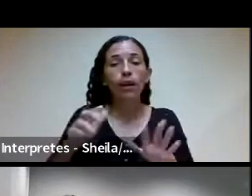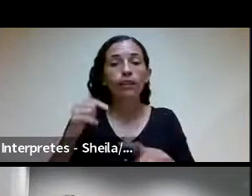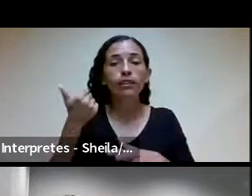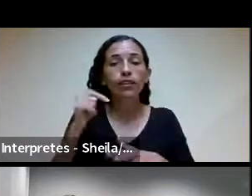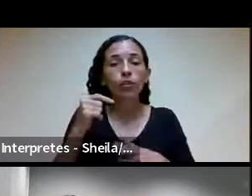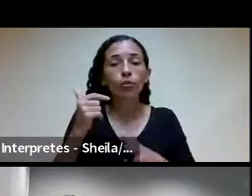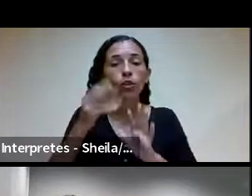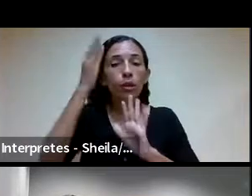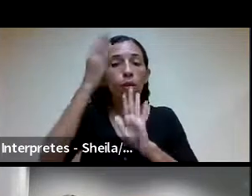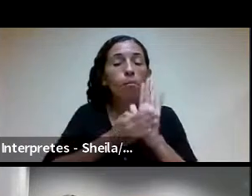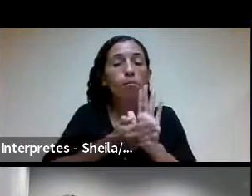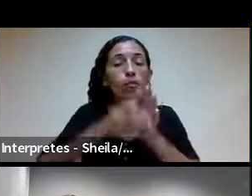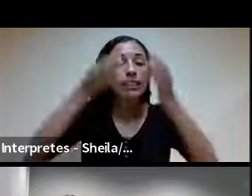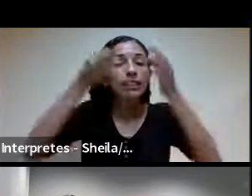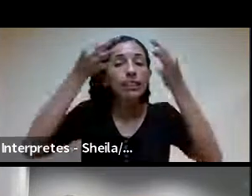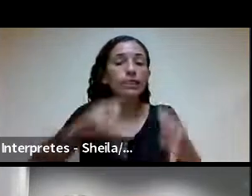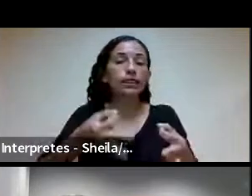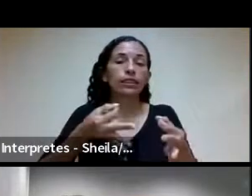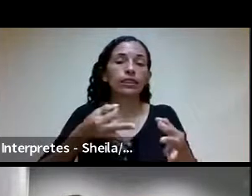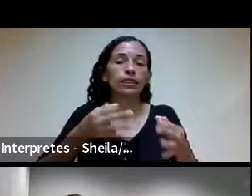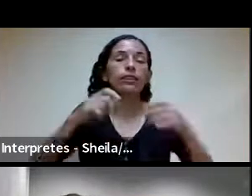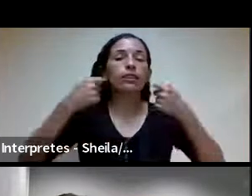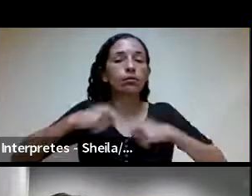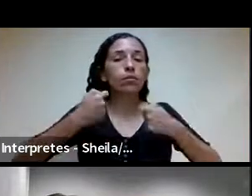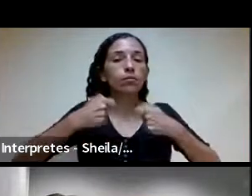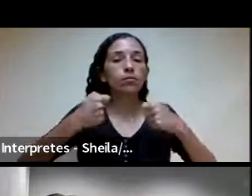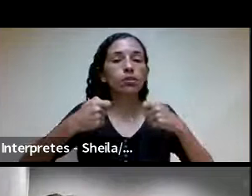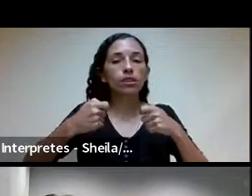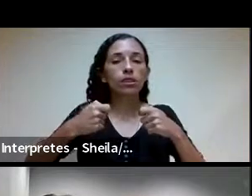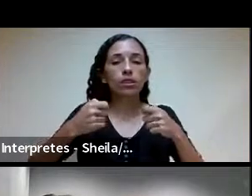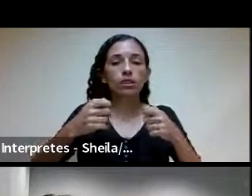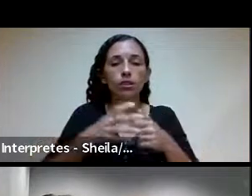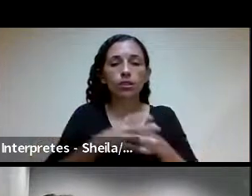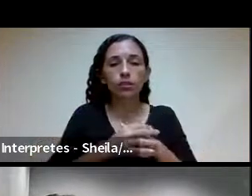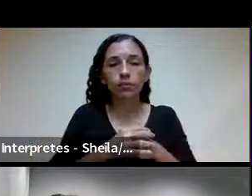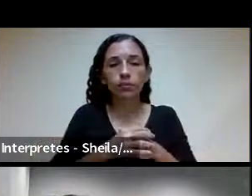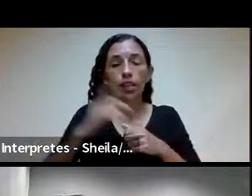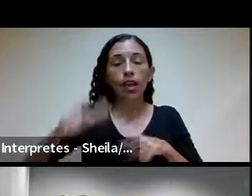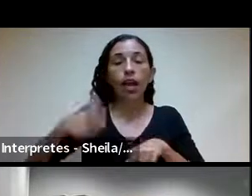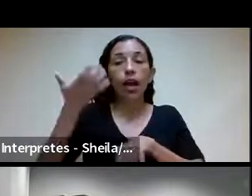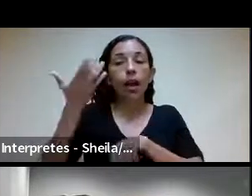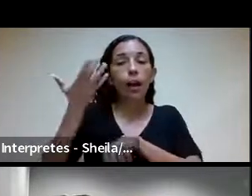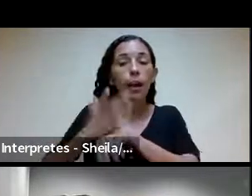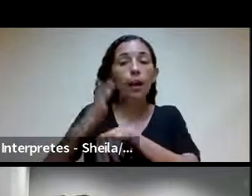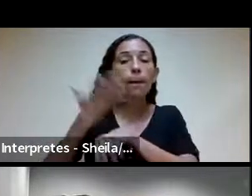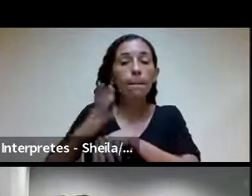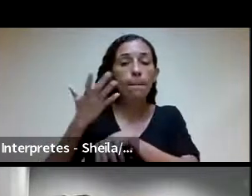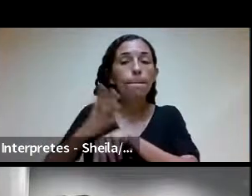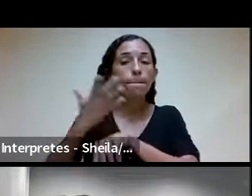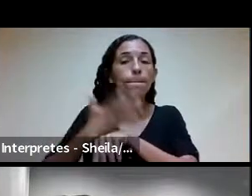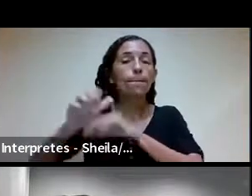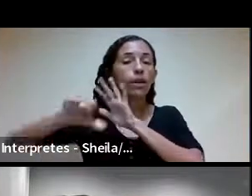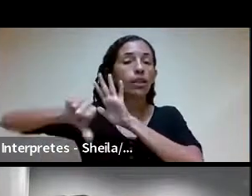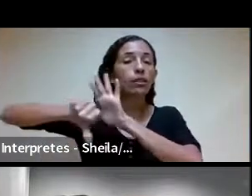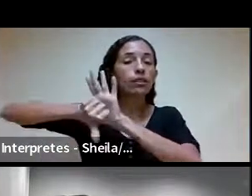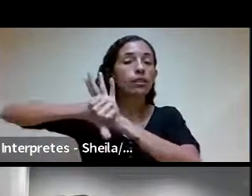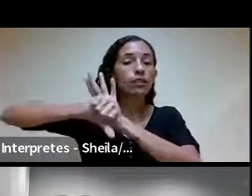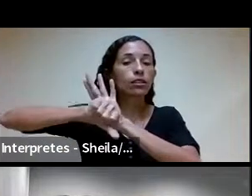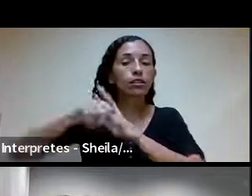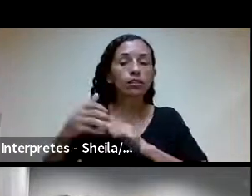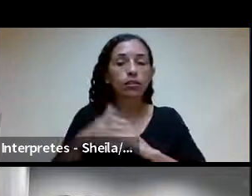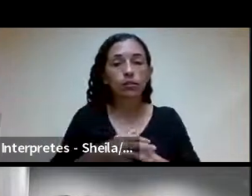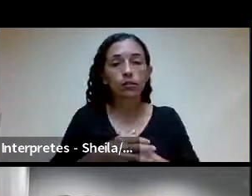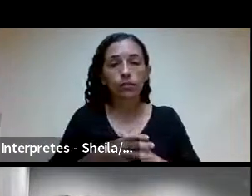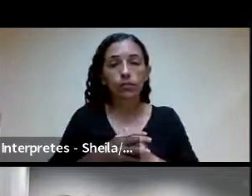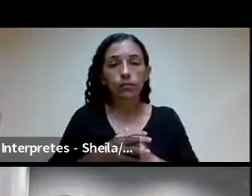com o grau de certeza necessário à aplicação das graves sanções previstas à prática do suposto ato fraudulento atribuído